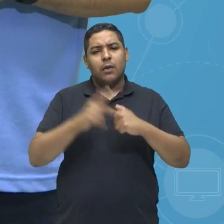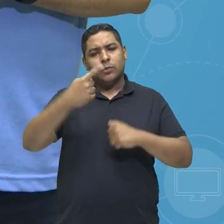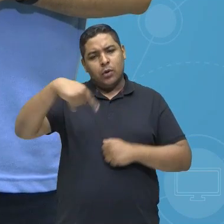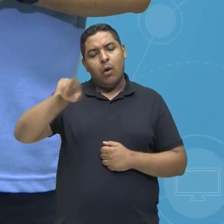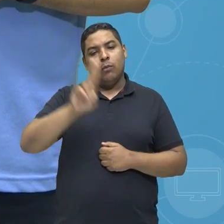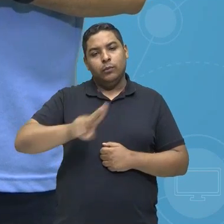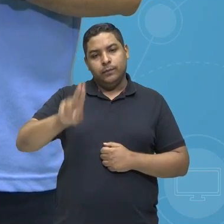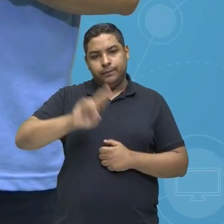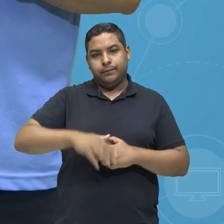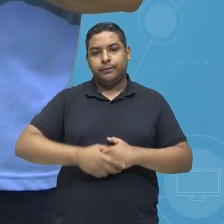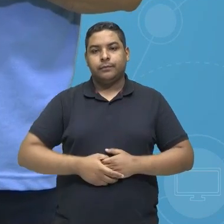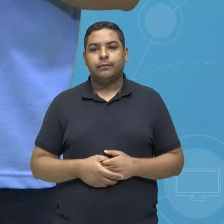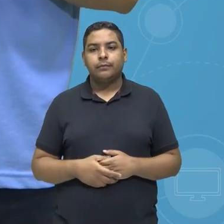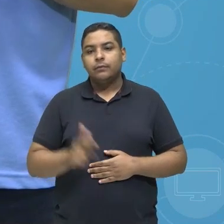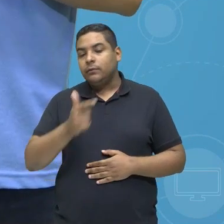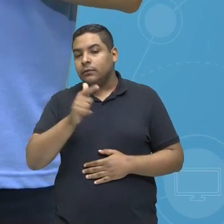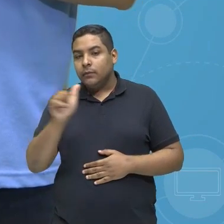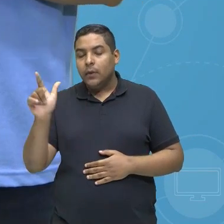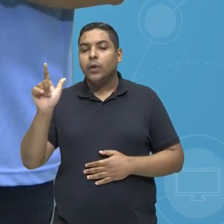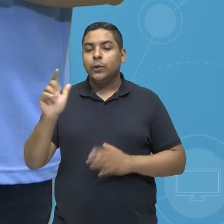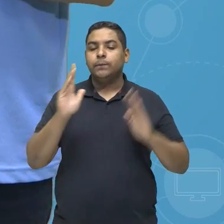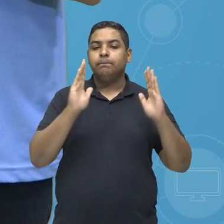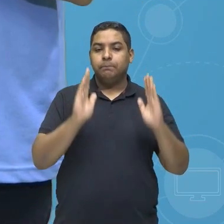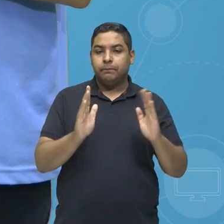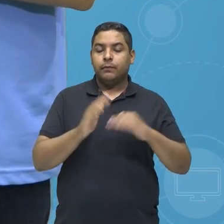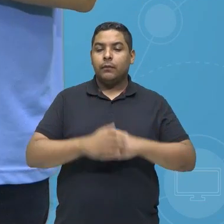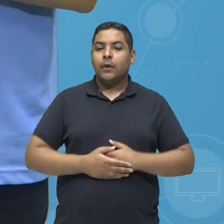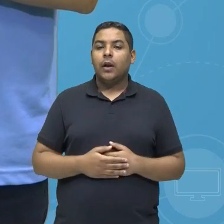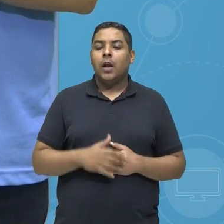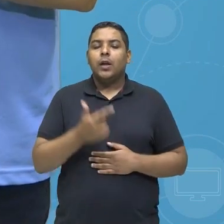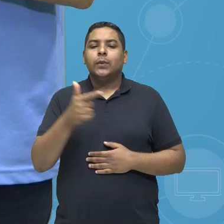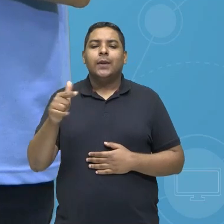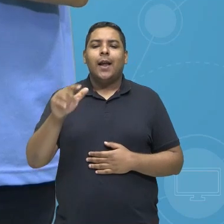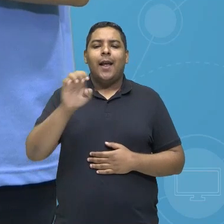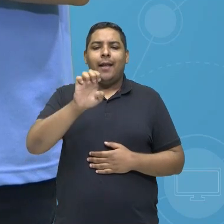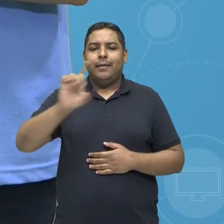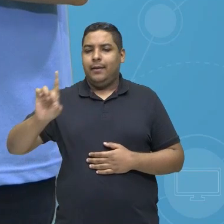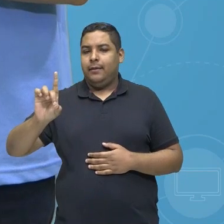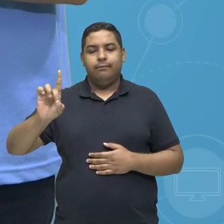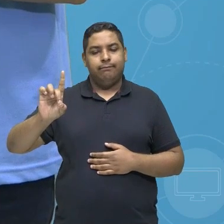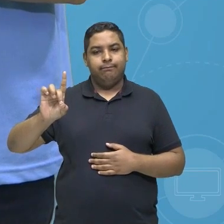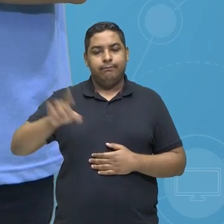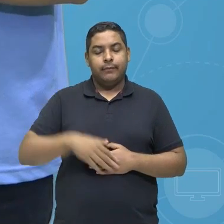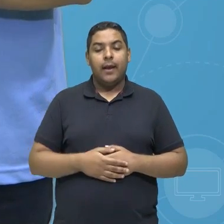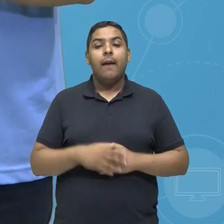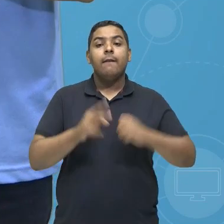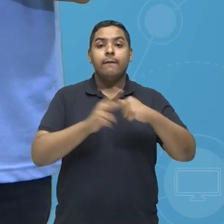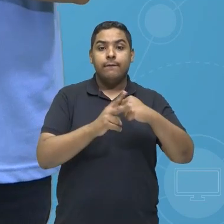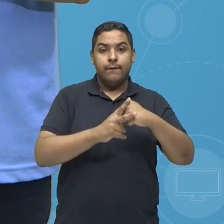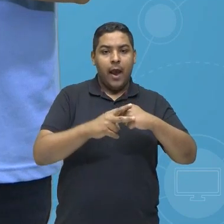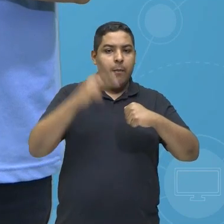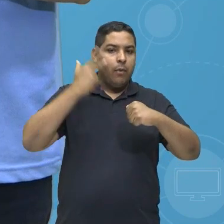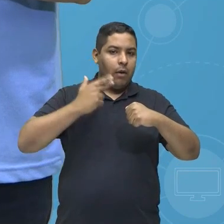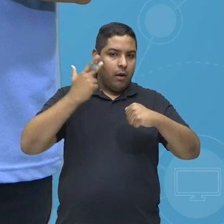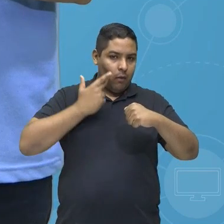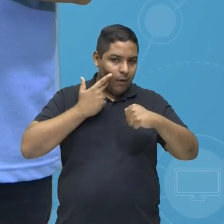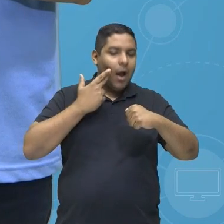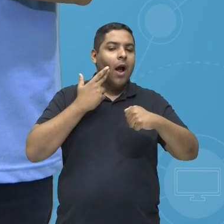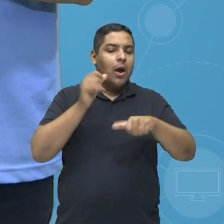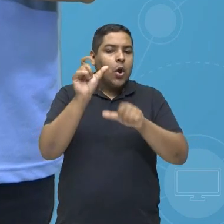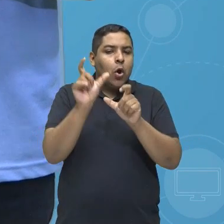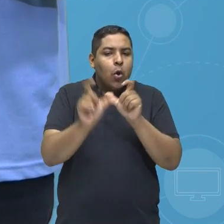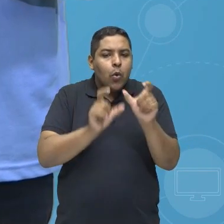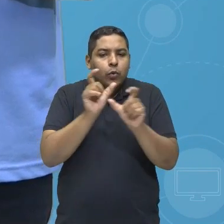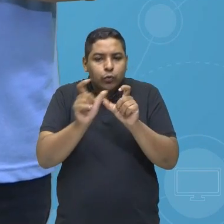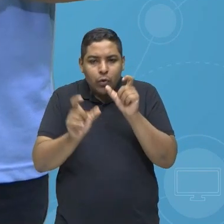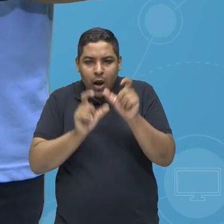alteração. O outro ponto, gente, eles não recebem a terminação ED. Nós sabemos que verbos regulares, quando conjugados em língua inglesa,